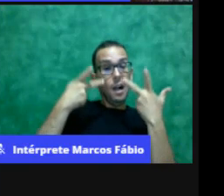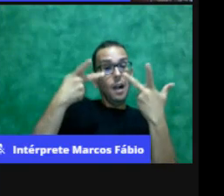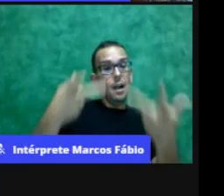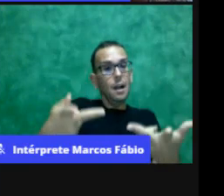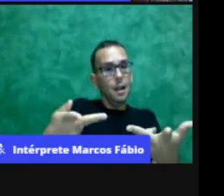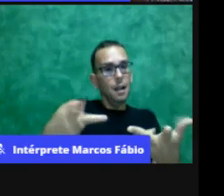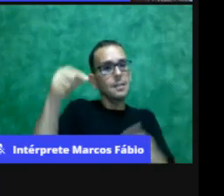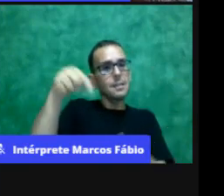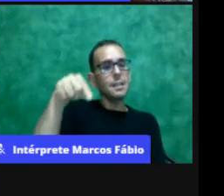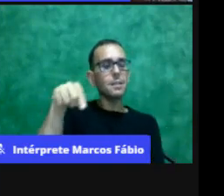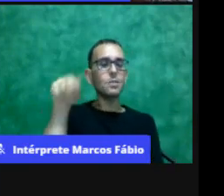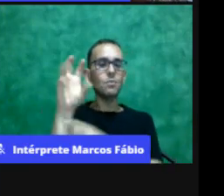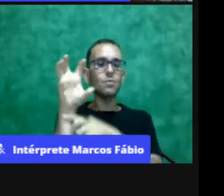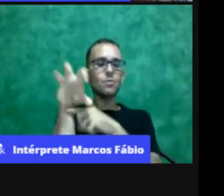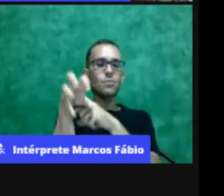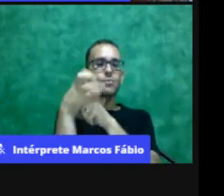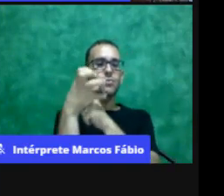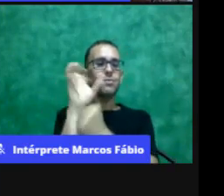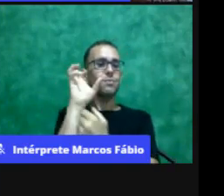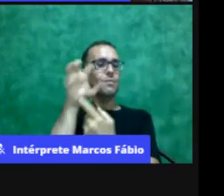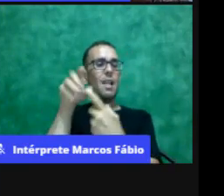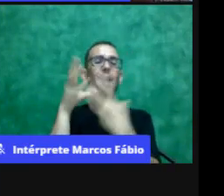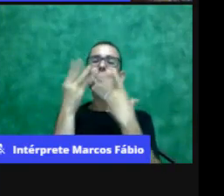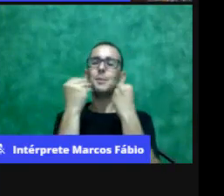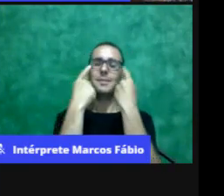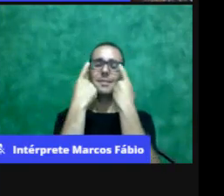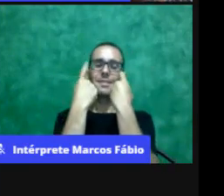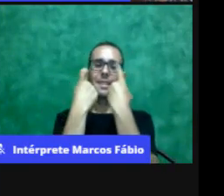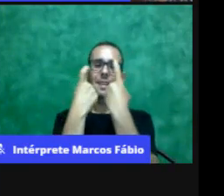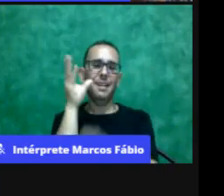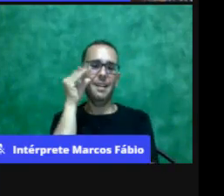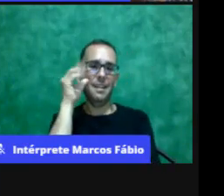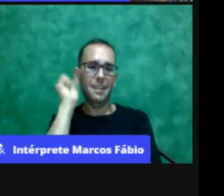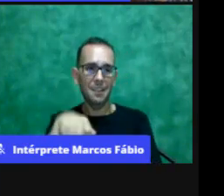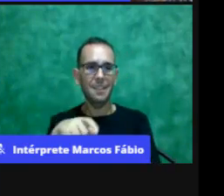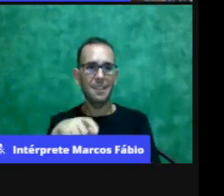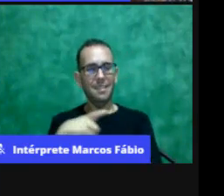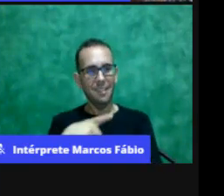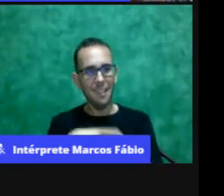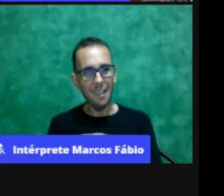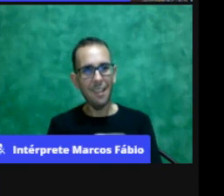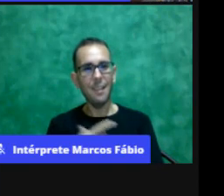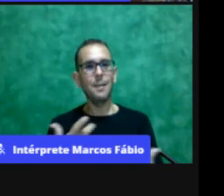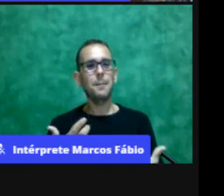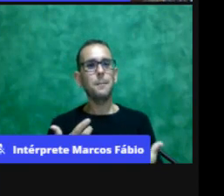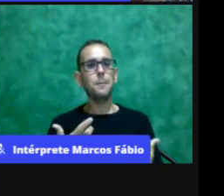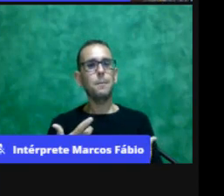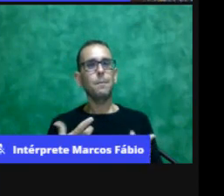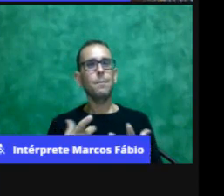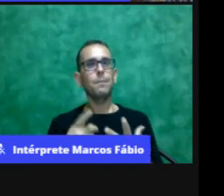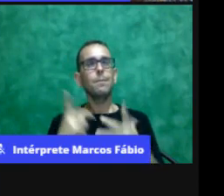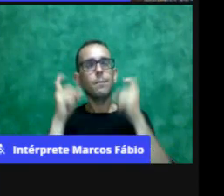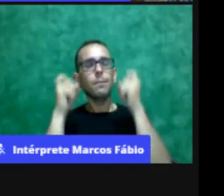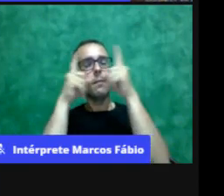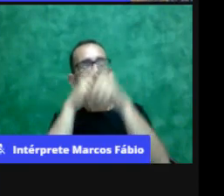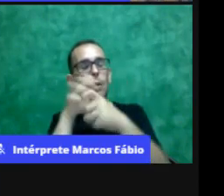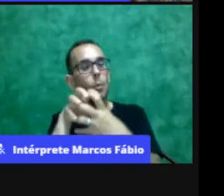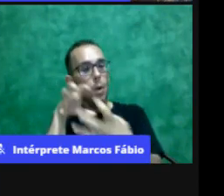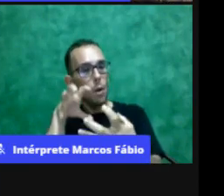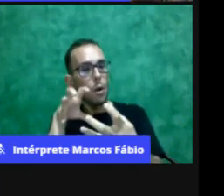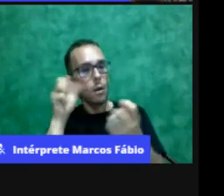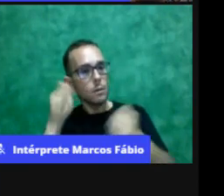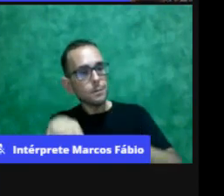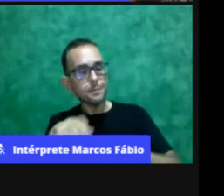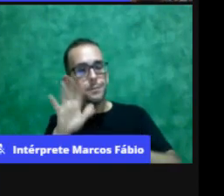através daquele bonequinho. Né? Então, é bem interessante. Ele tem um grau de complexidade um pouco maior, né?